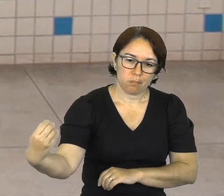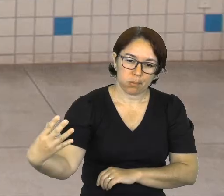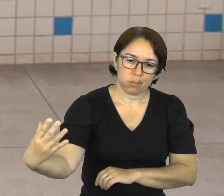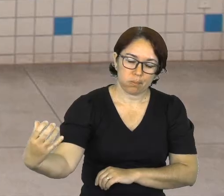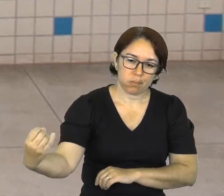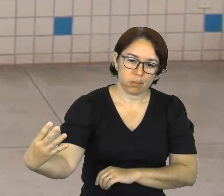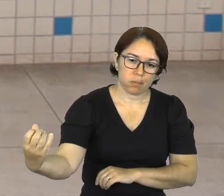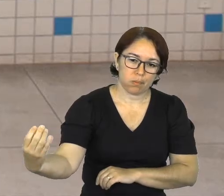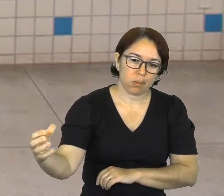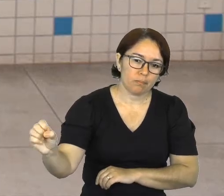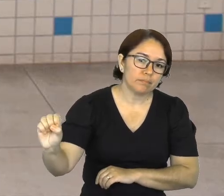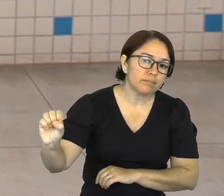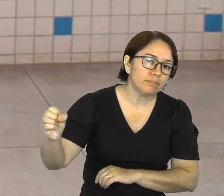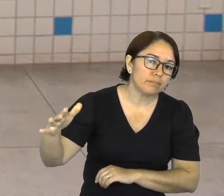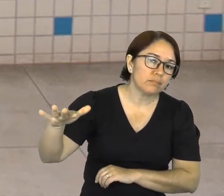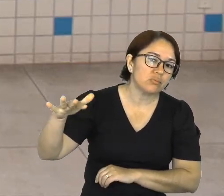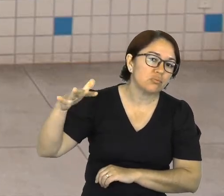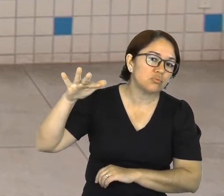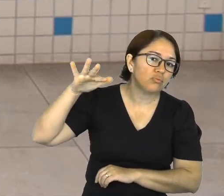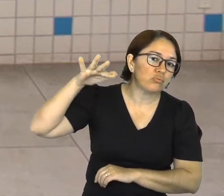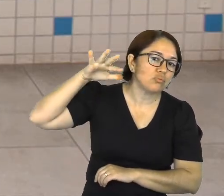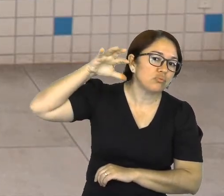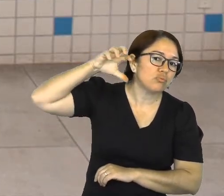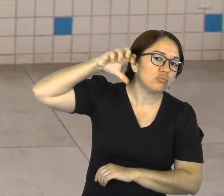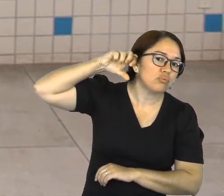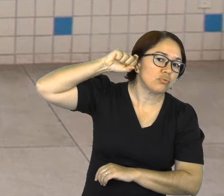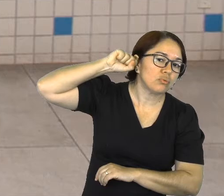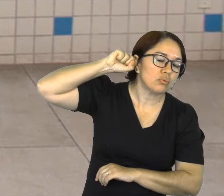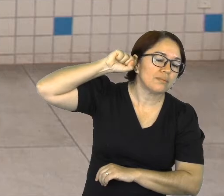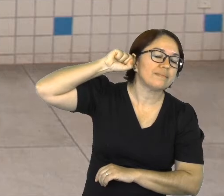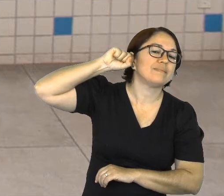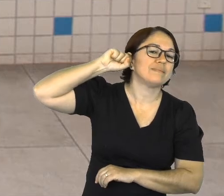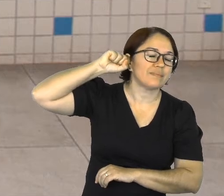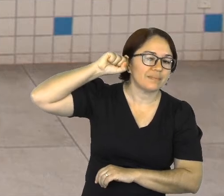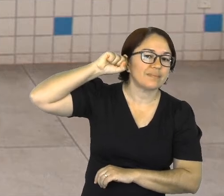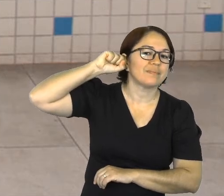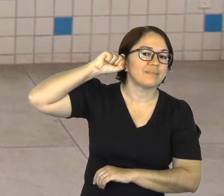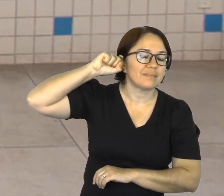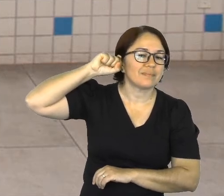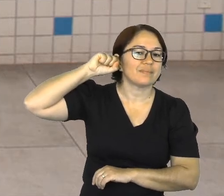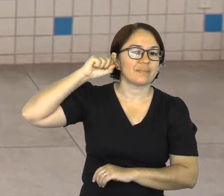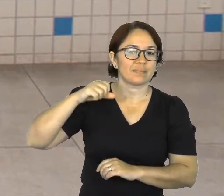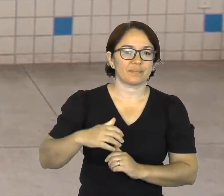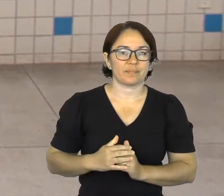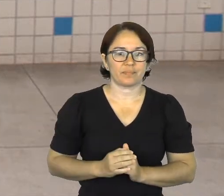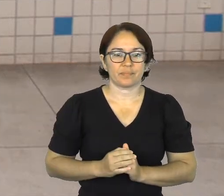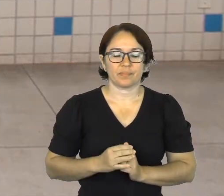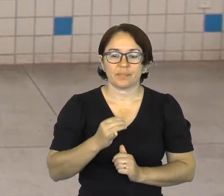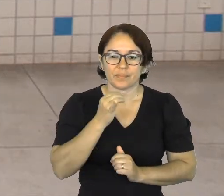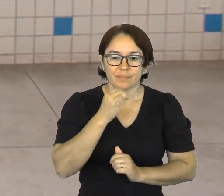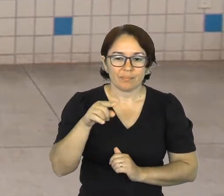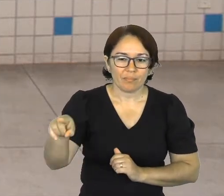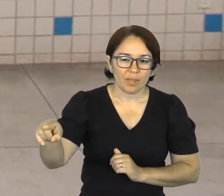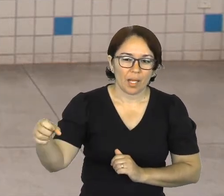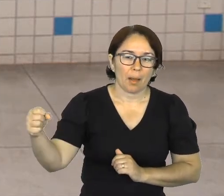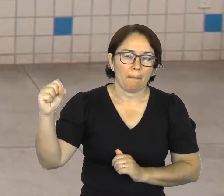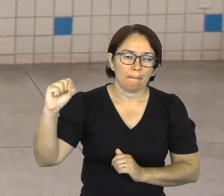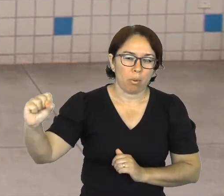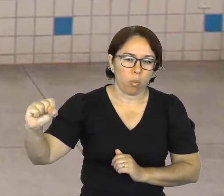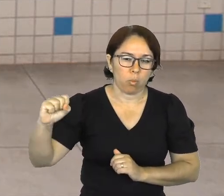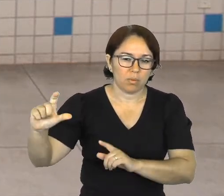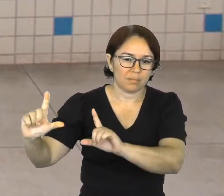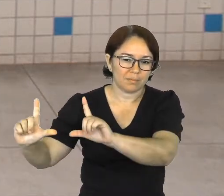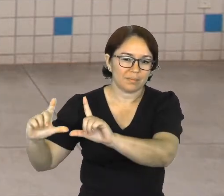onda longitudinal é gerada pela compreensão e refração das moléculas de um meio como o ar, em regiões onde a densidade do ar